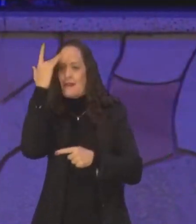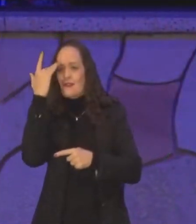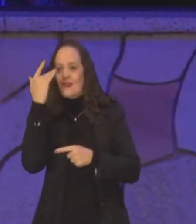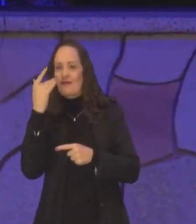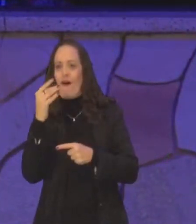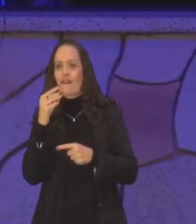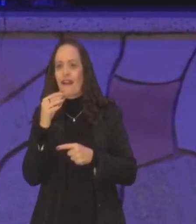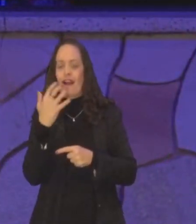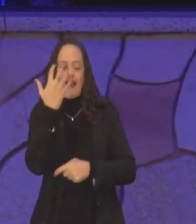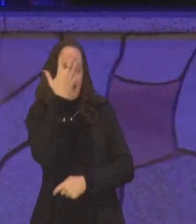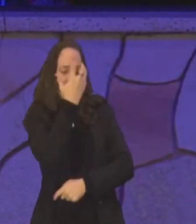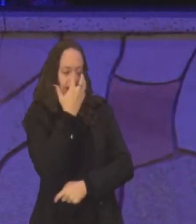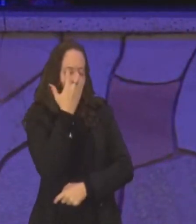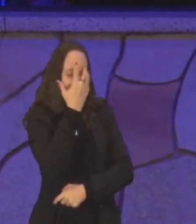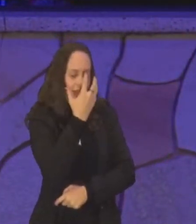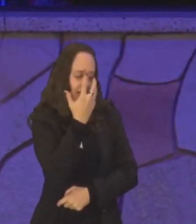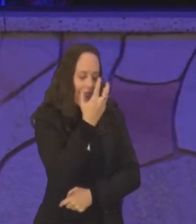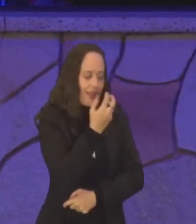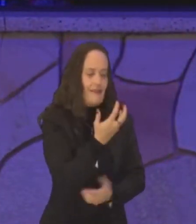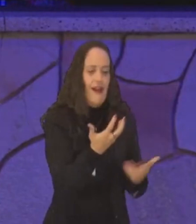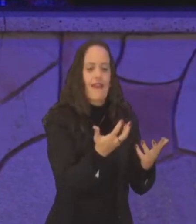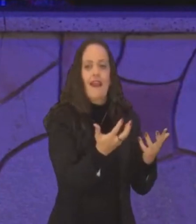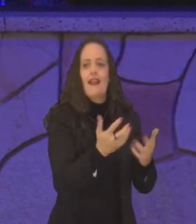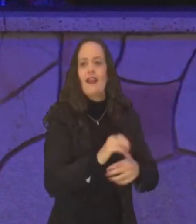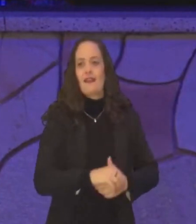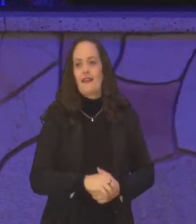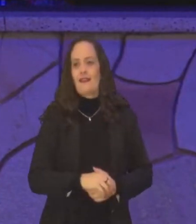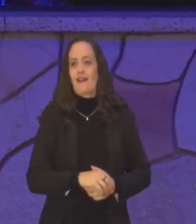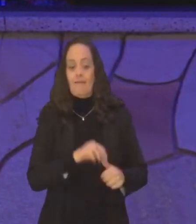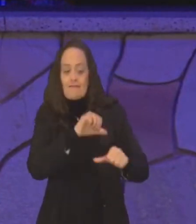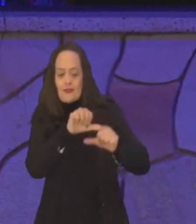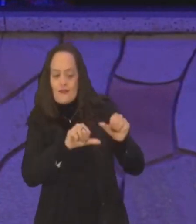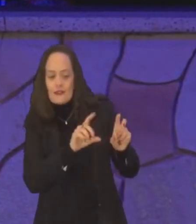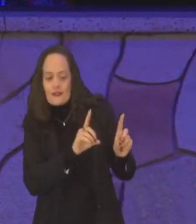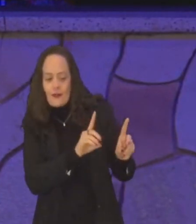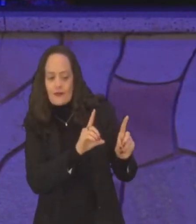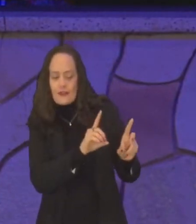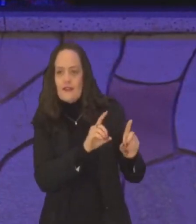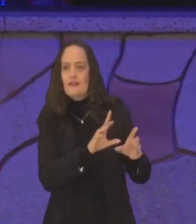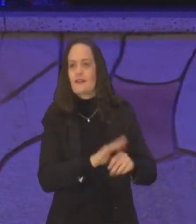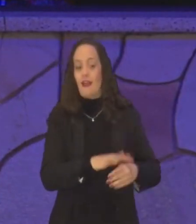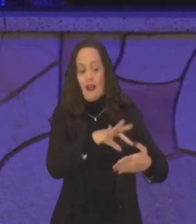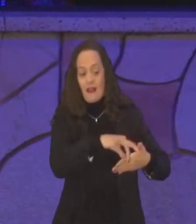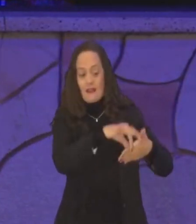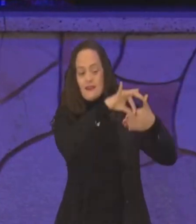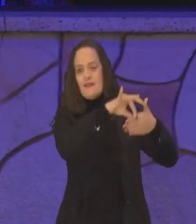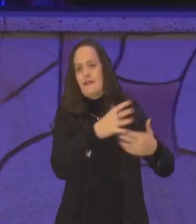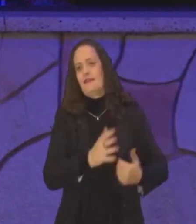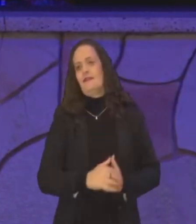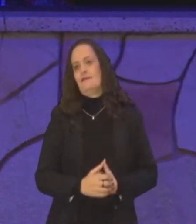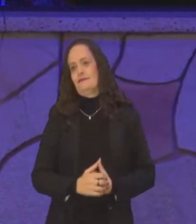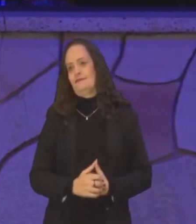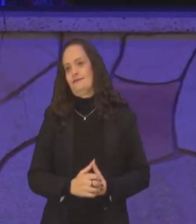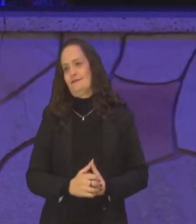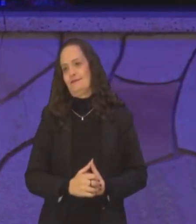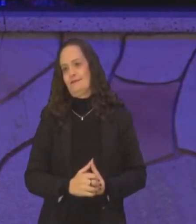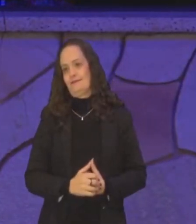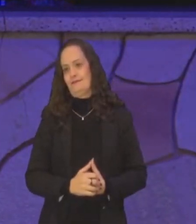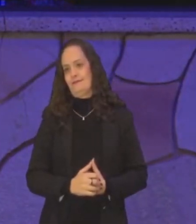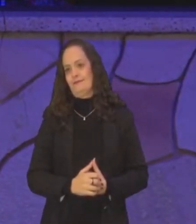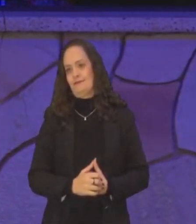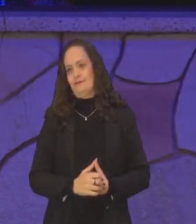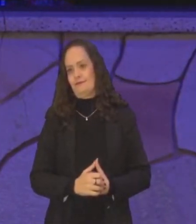naquela igreja para minar as bases doutrinárias da liderança daquela igreja.